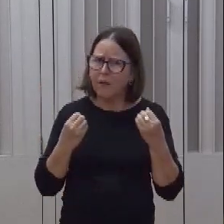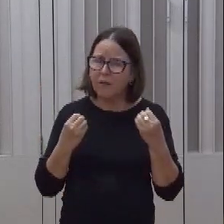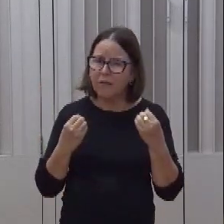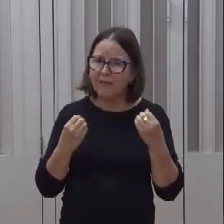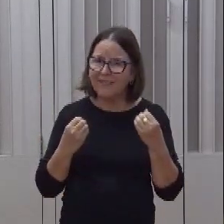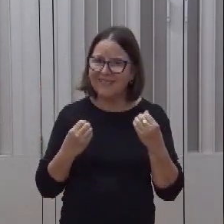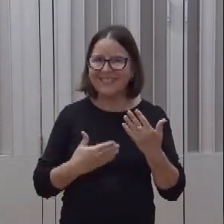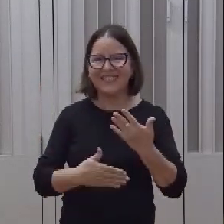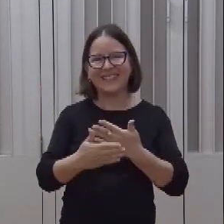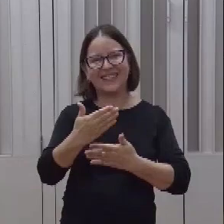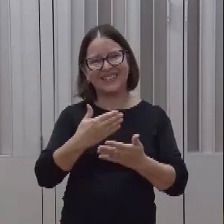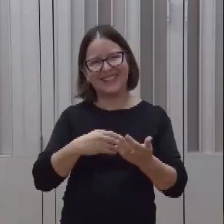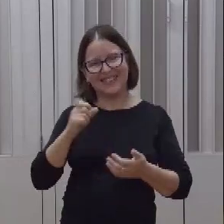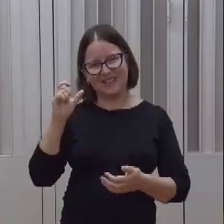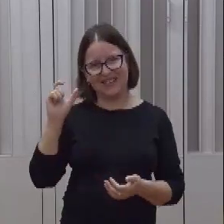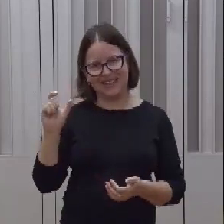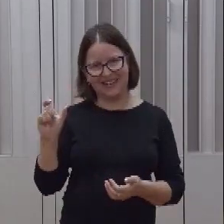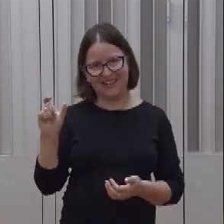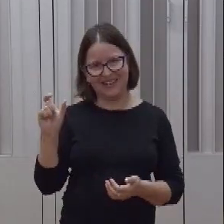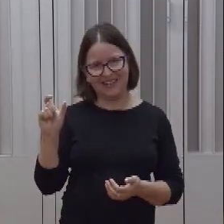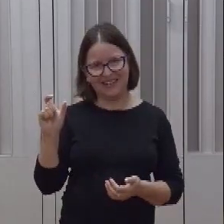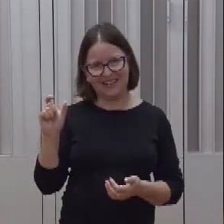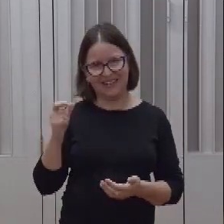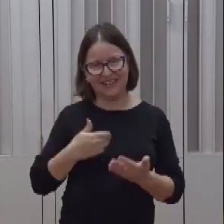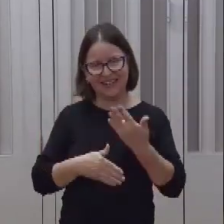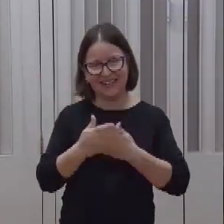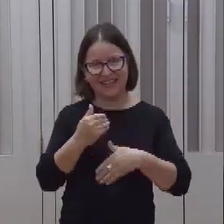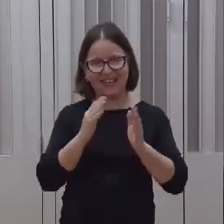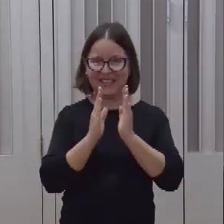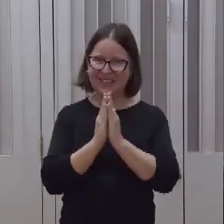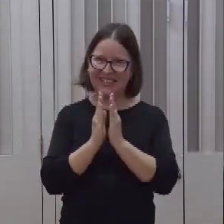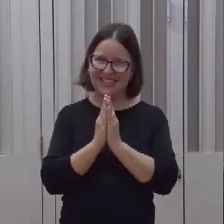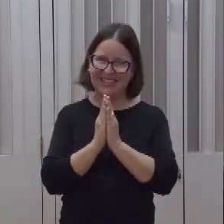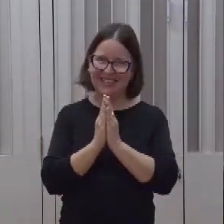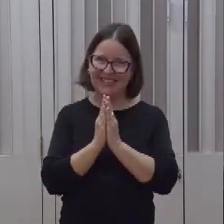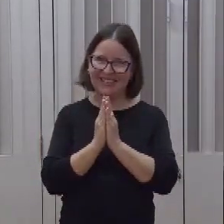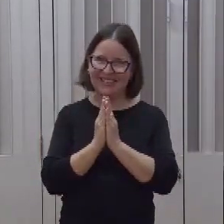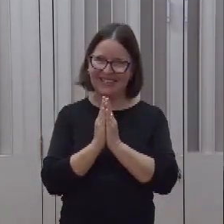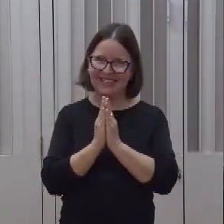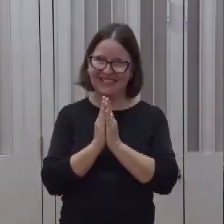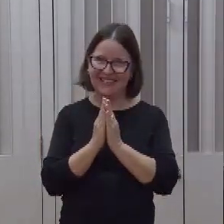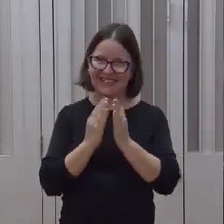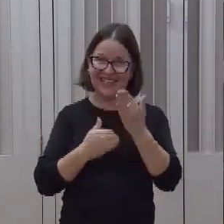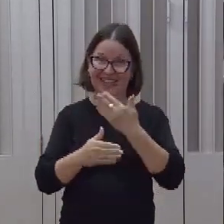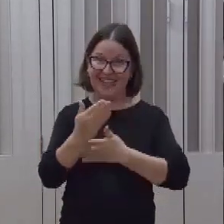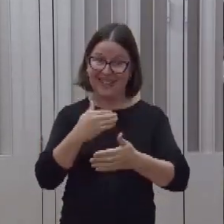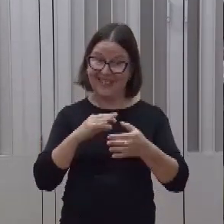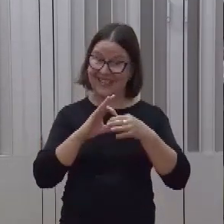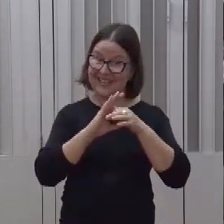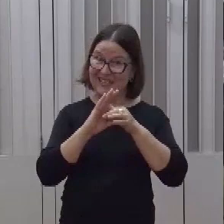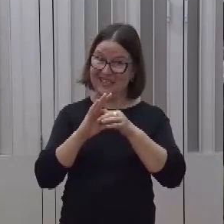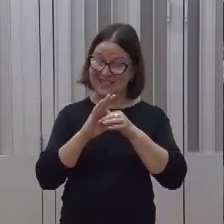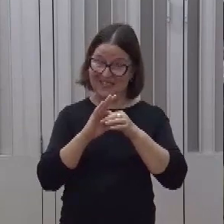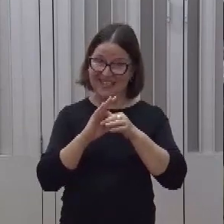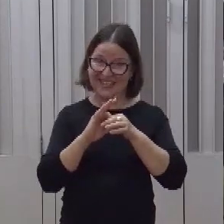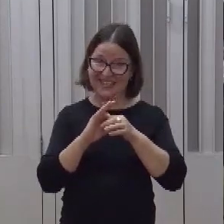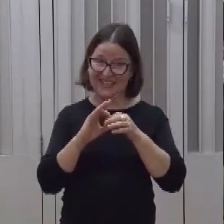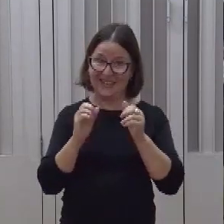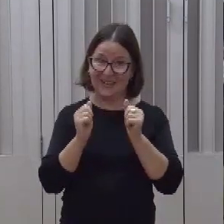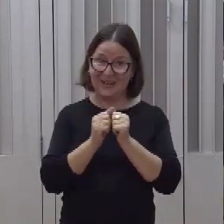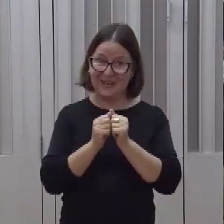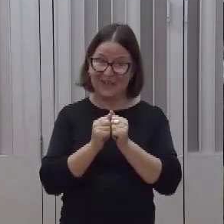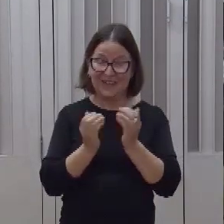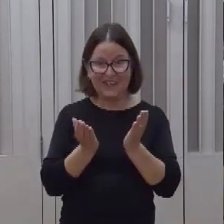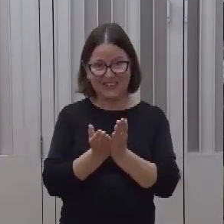Pela palavra, pela oração, pela comunhão da igreja, do corpo